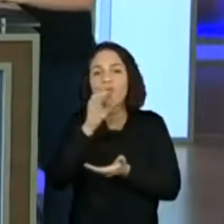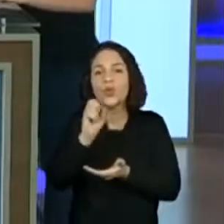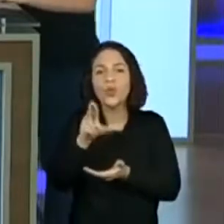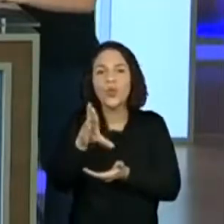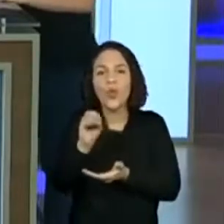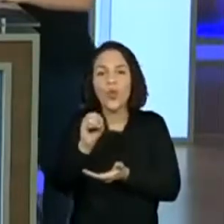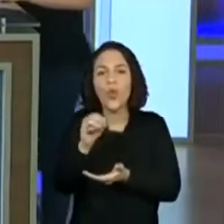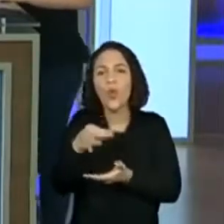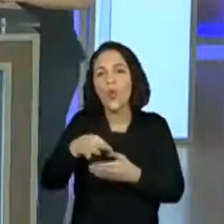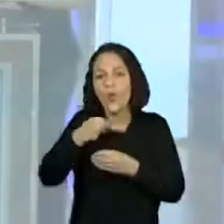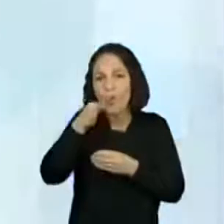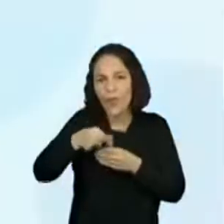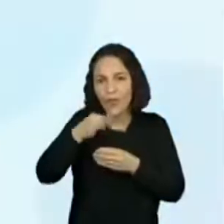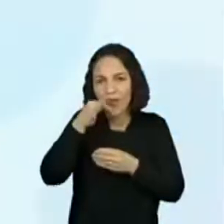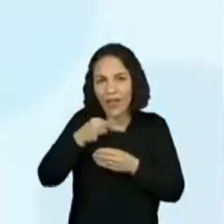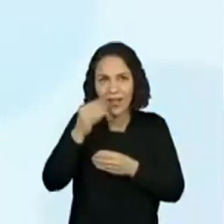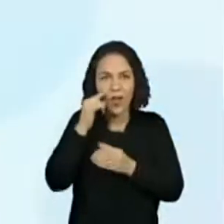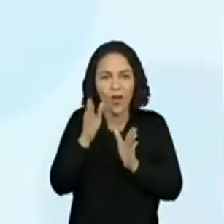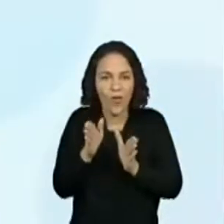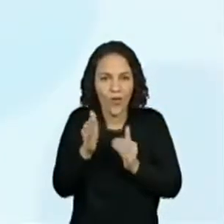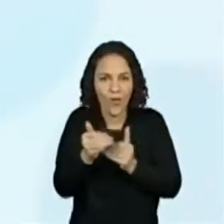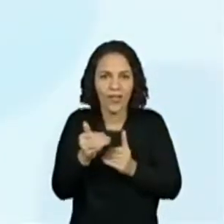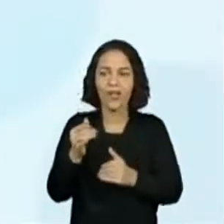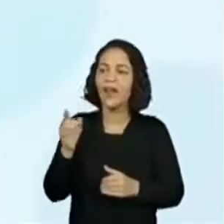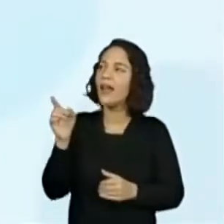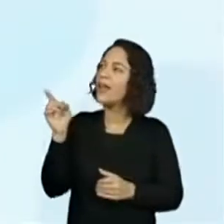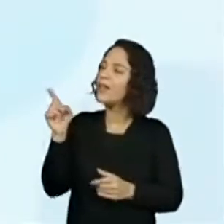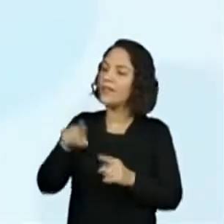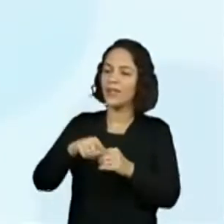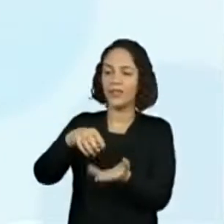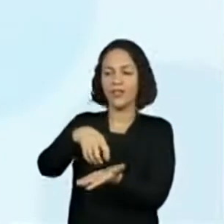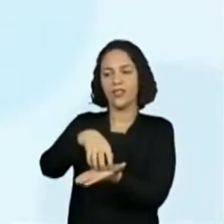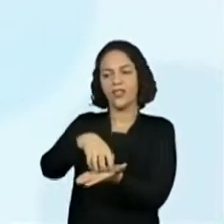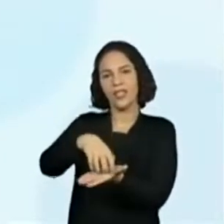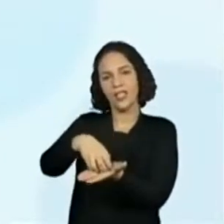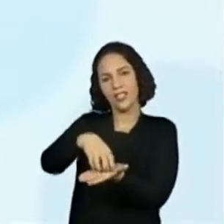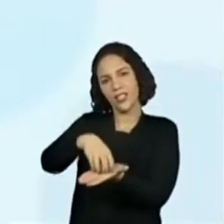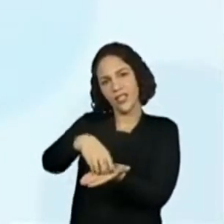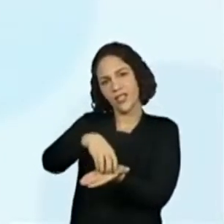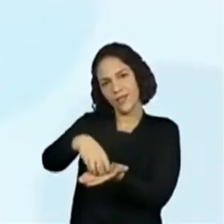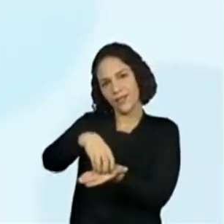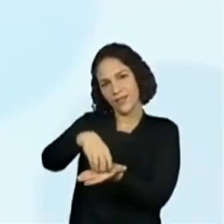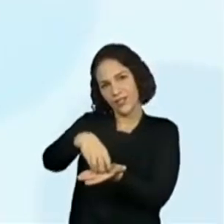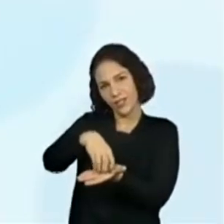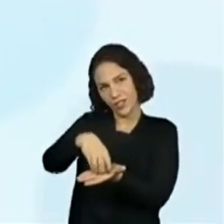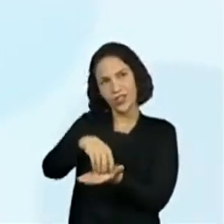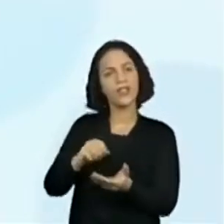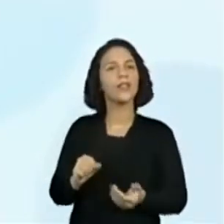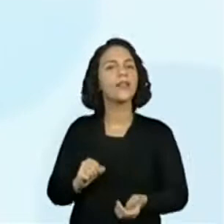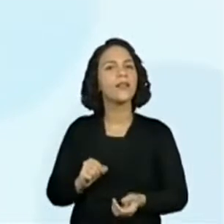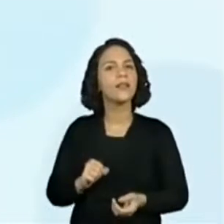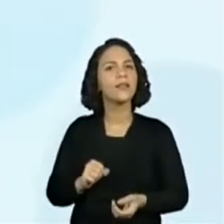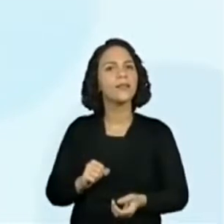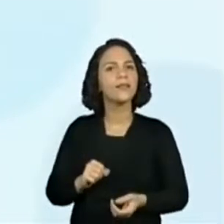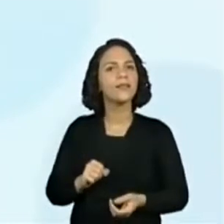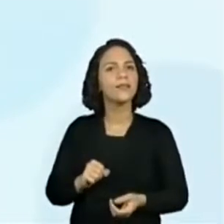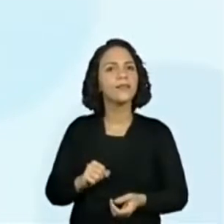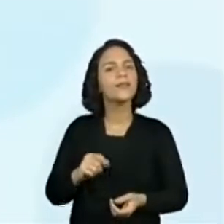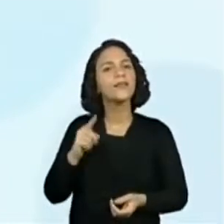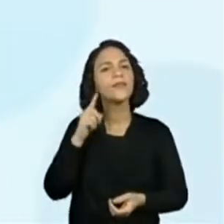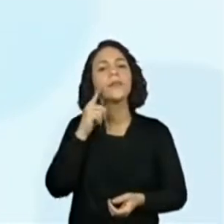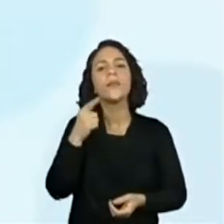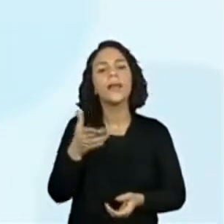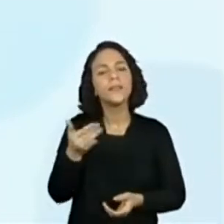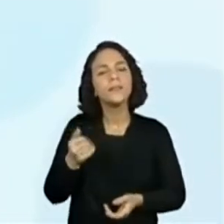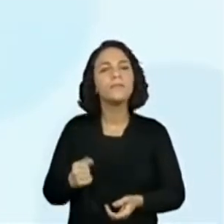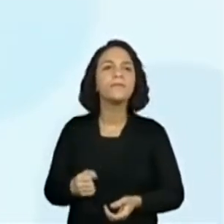Valentina falou a caixa de gelatina. De gelatina. Então nós temos quatro, é isso? Vamos isso. Lá, o Profran vai me